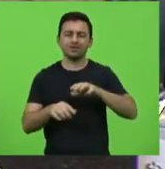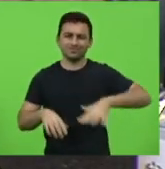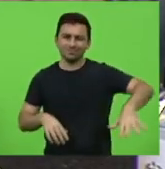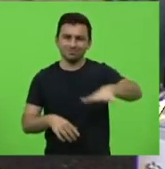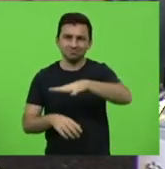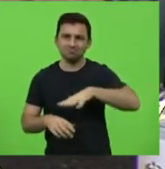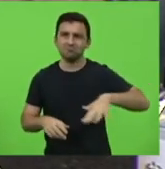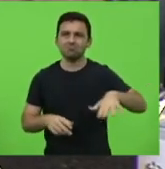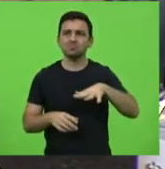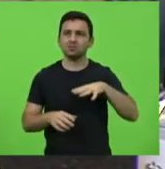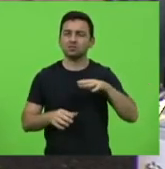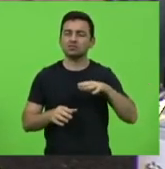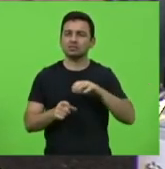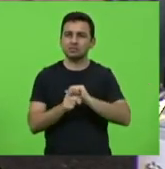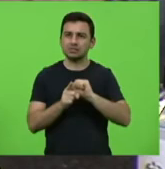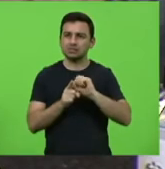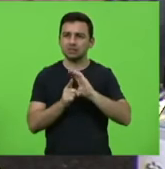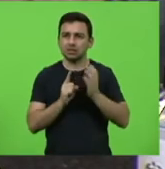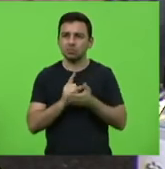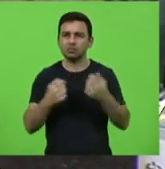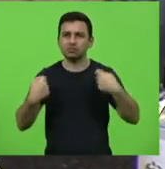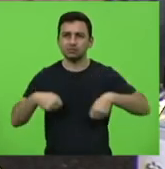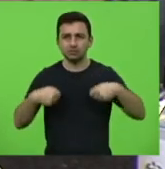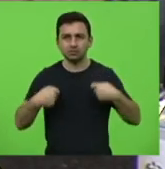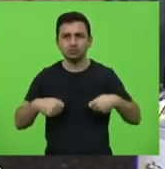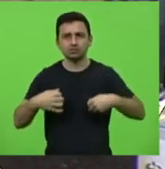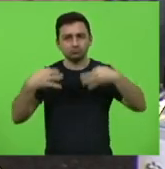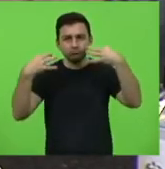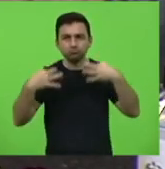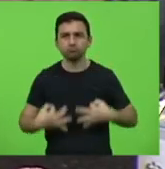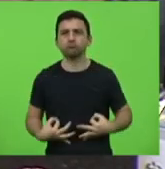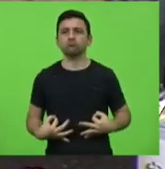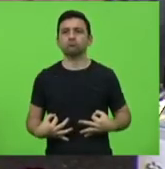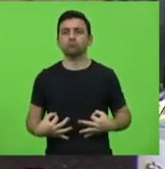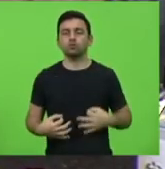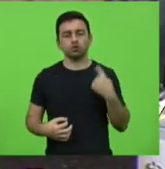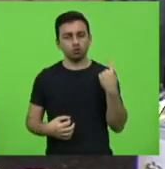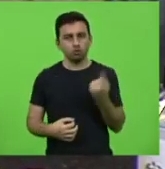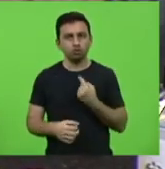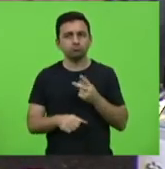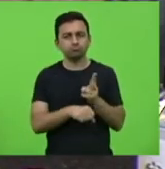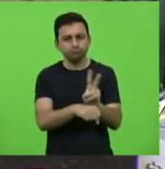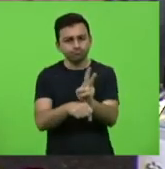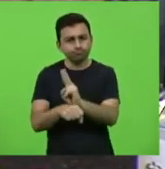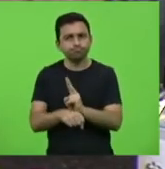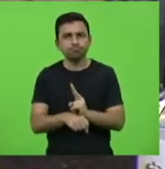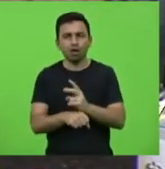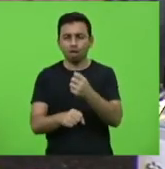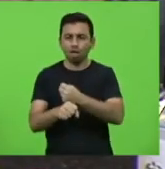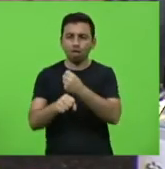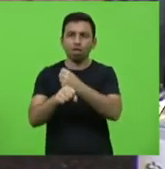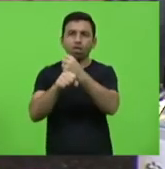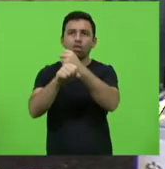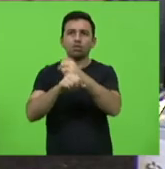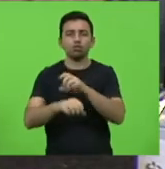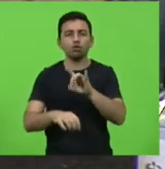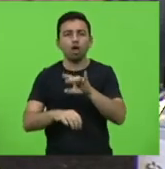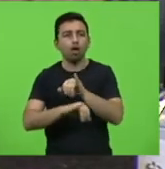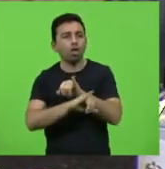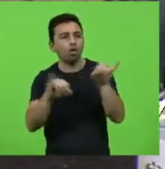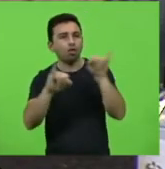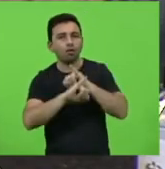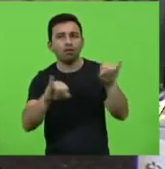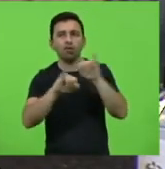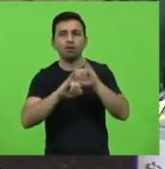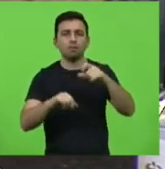ficar fadados ao fracasso. Estarei aqui fiscalizando e cobrando para que essas obras não sejam só promessas vazias, não sejam